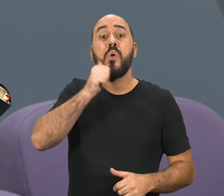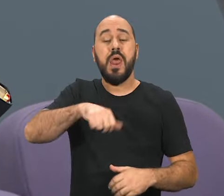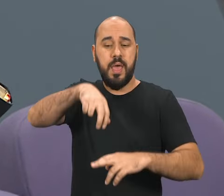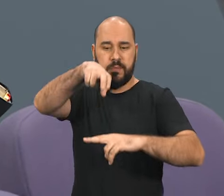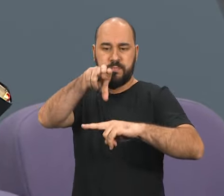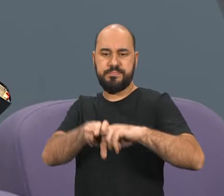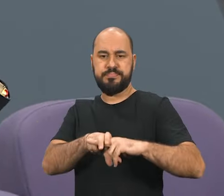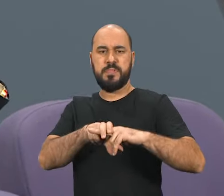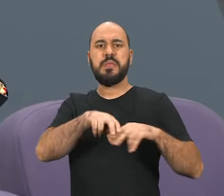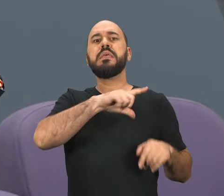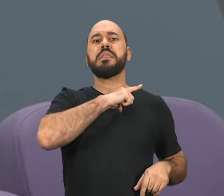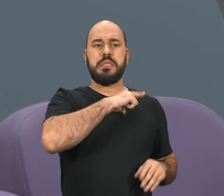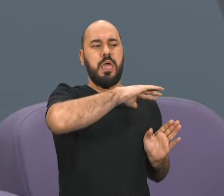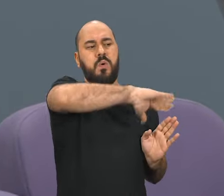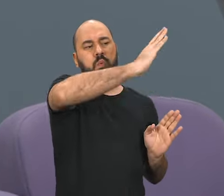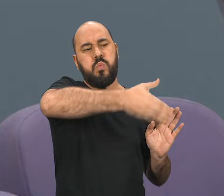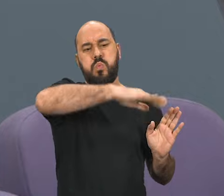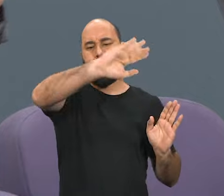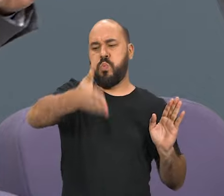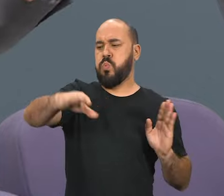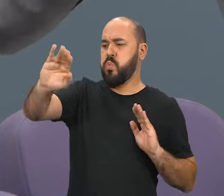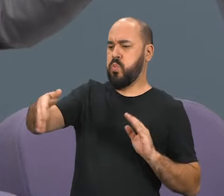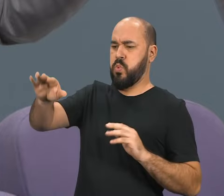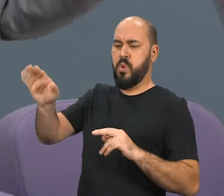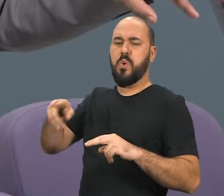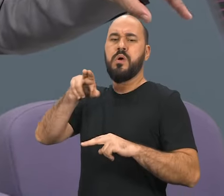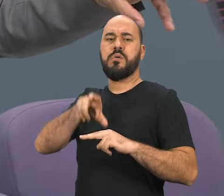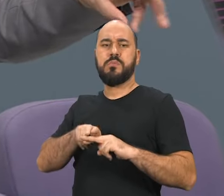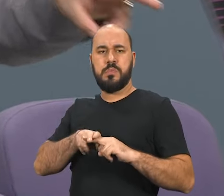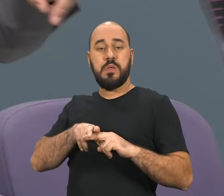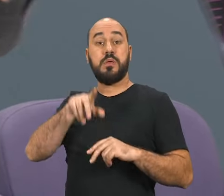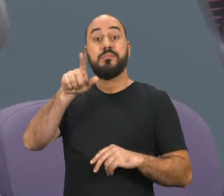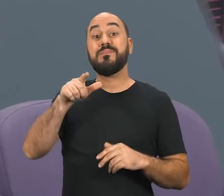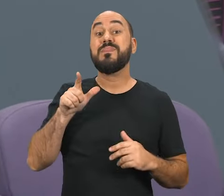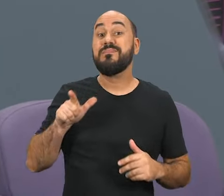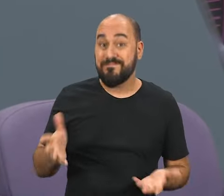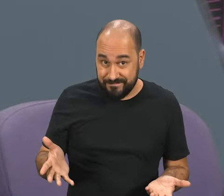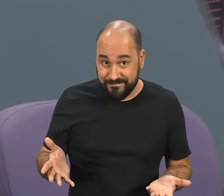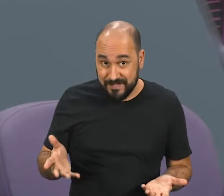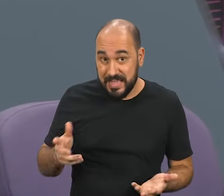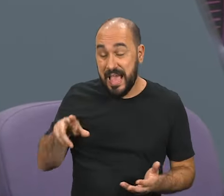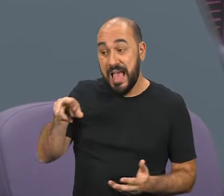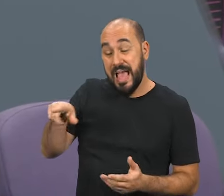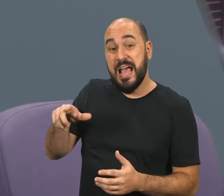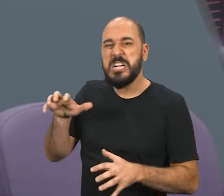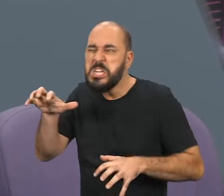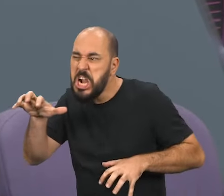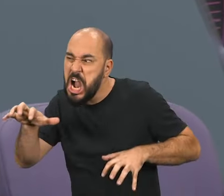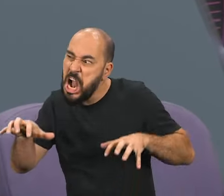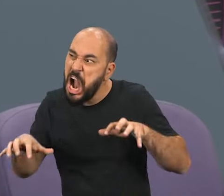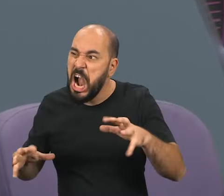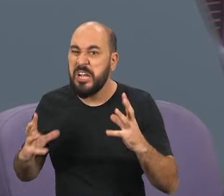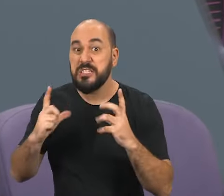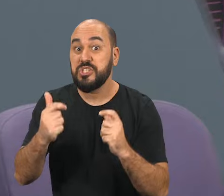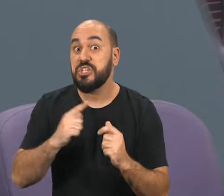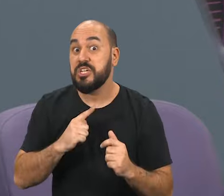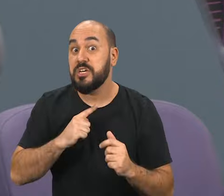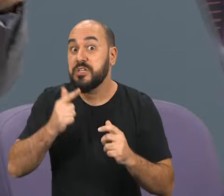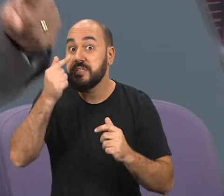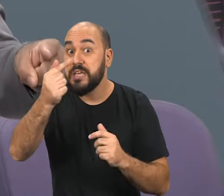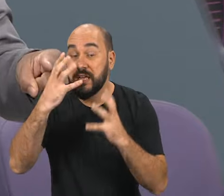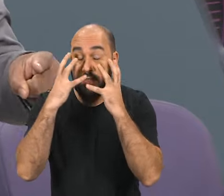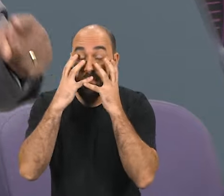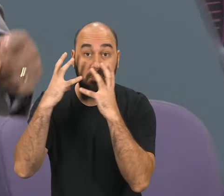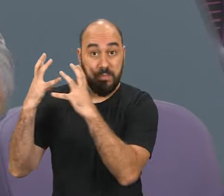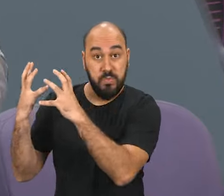igreja, correto? Então quando fala, a besta tinha 7 cabeças, e as 7 cabeças são 7 montes, no